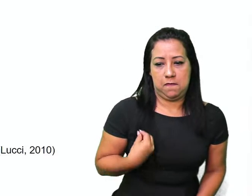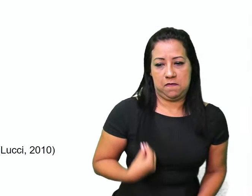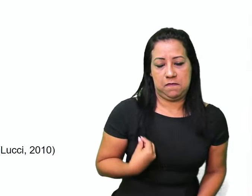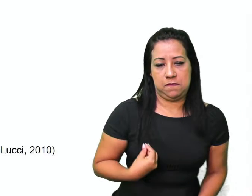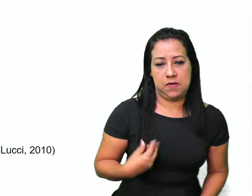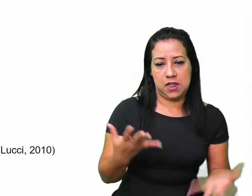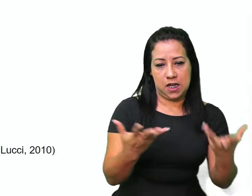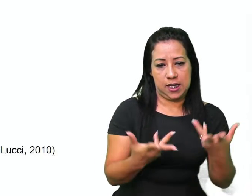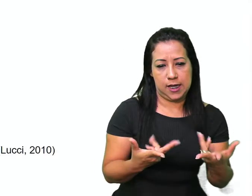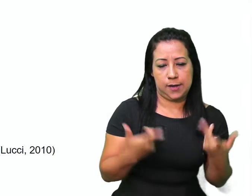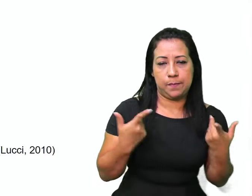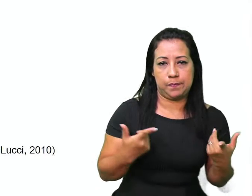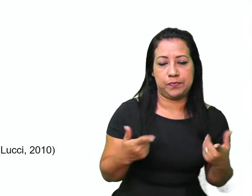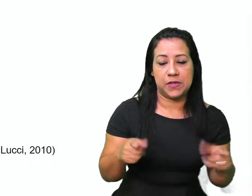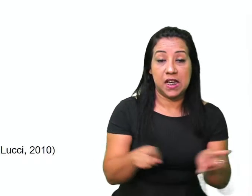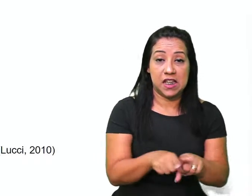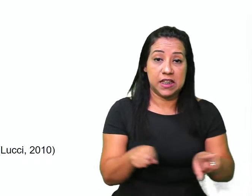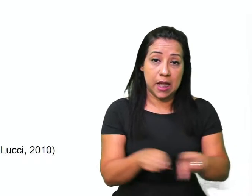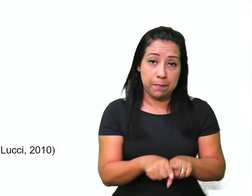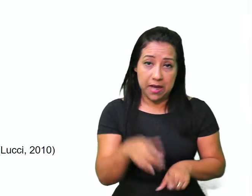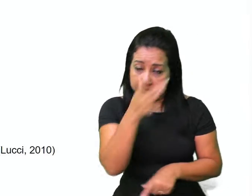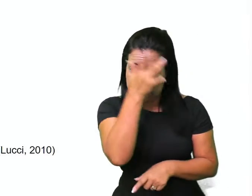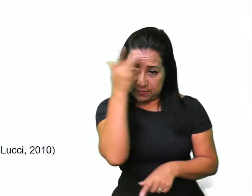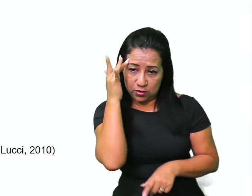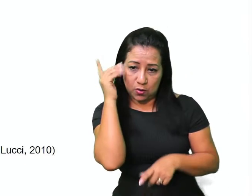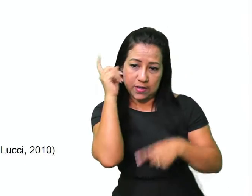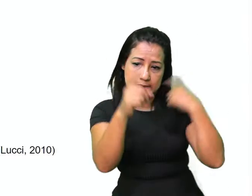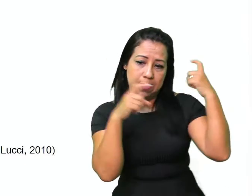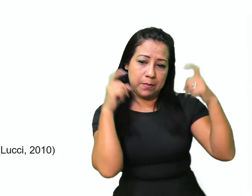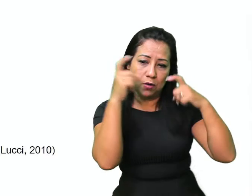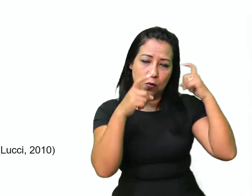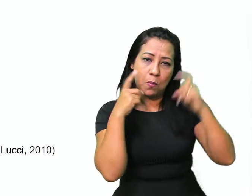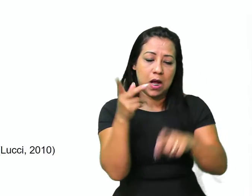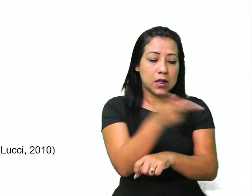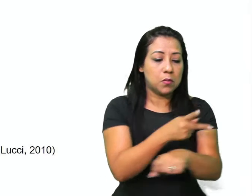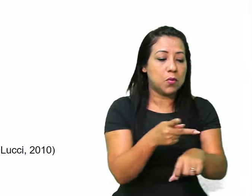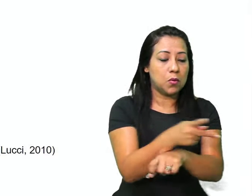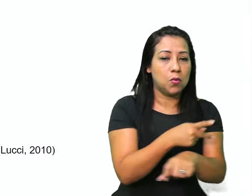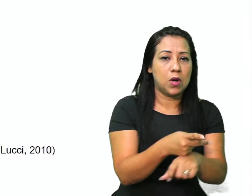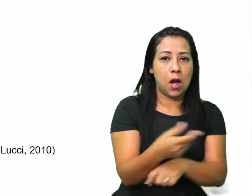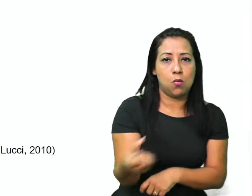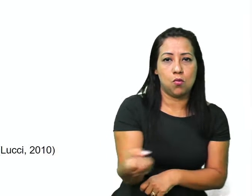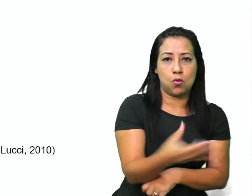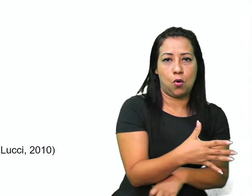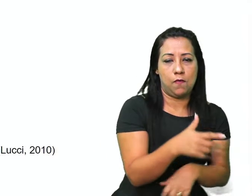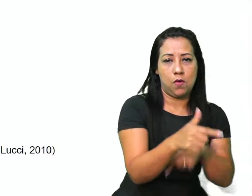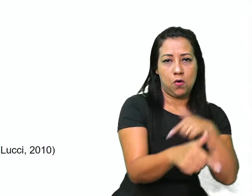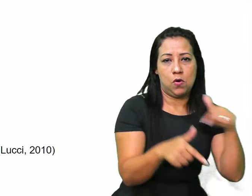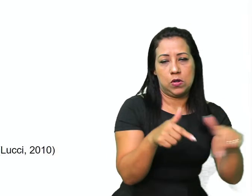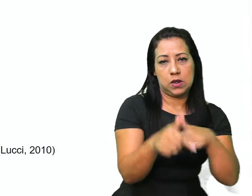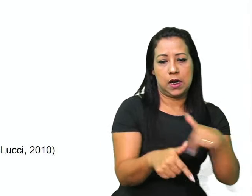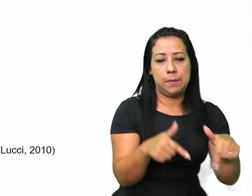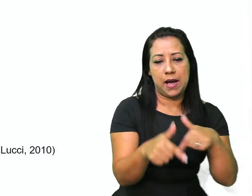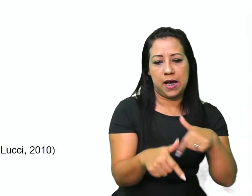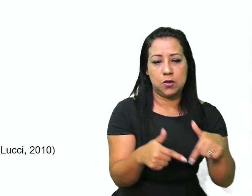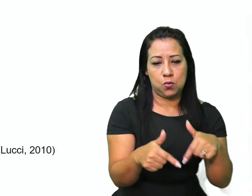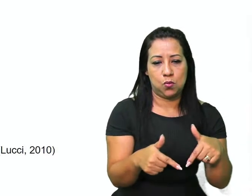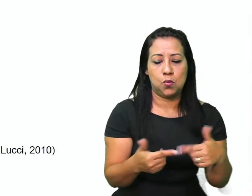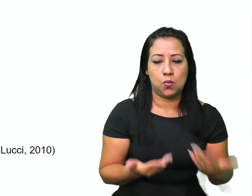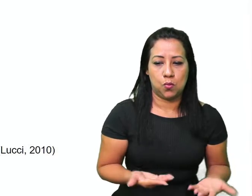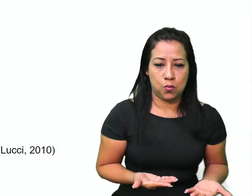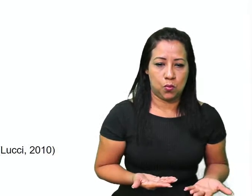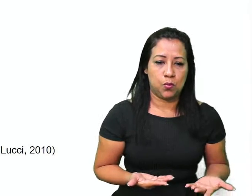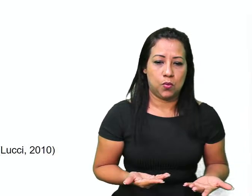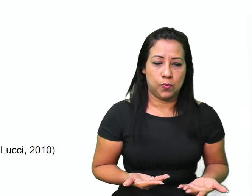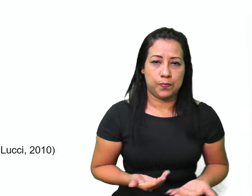eu estou preocupado em buscar um novo tipo de atividade dentro do comércio ou dos serviços, ou então na própria